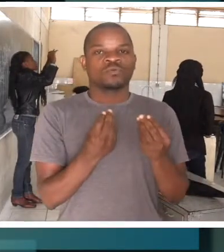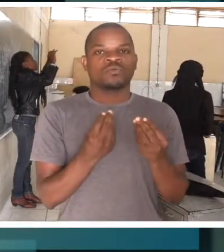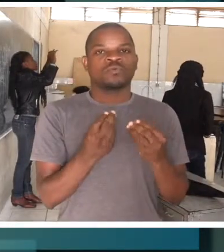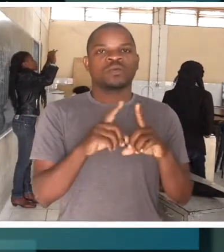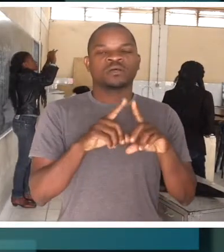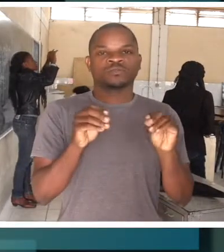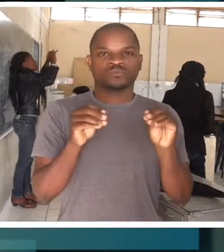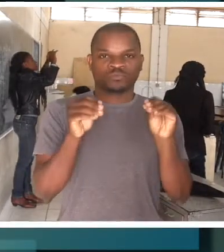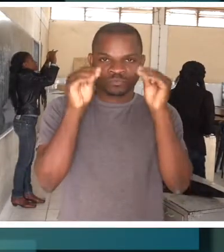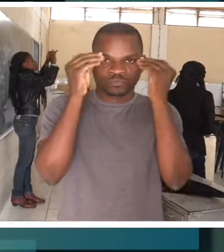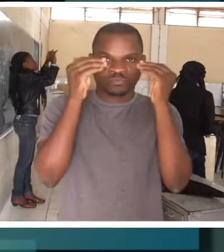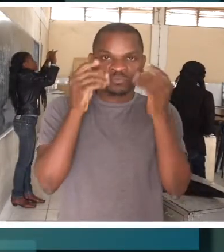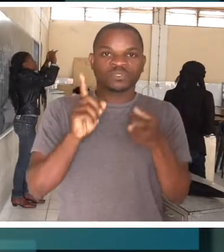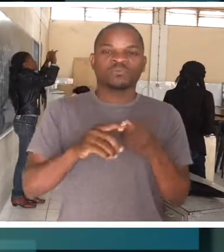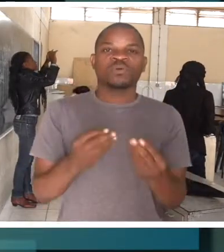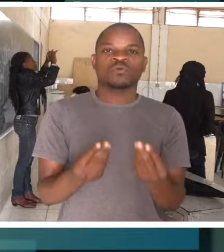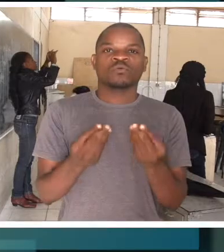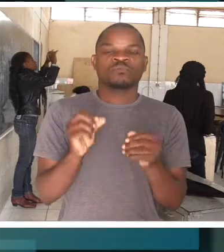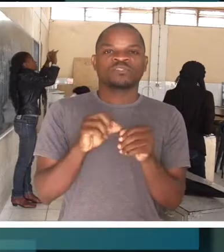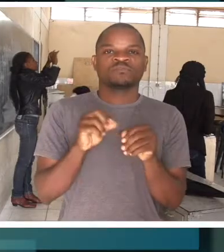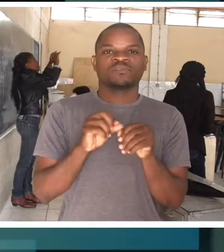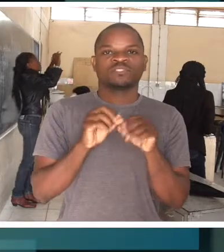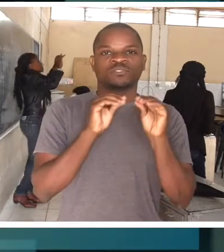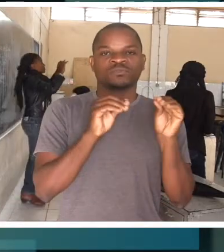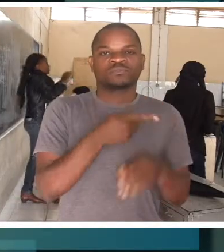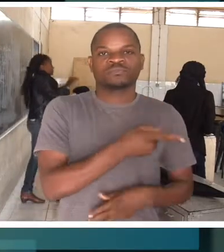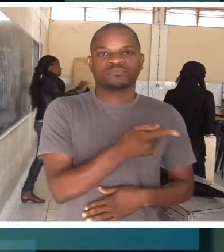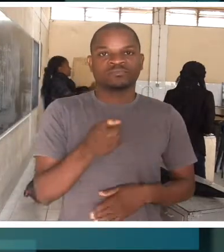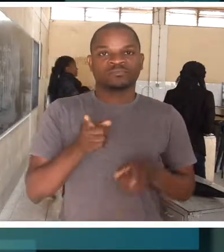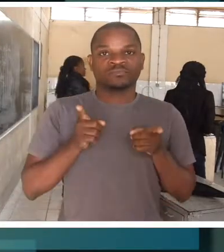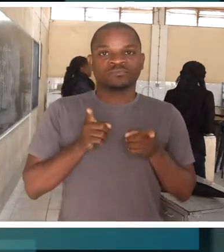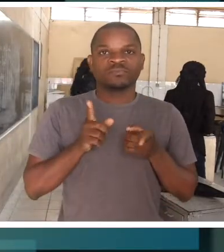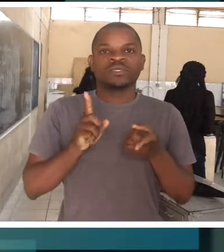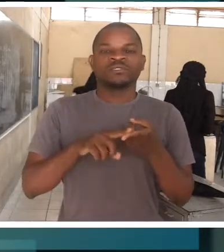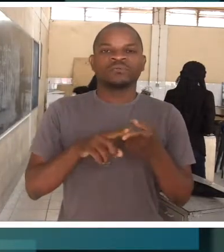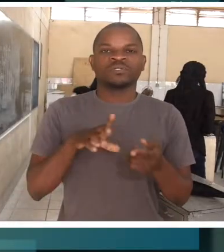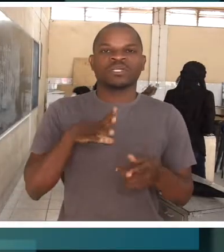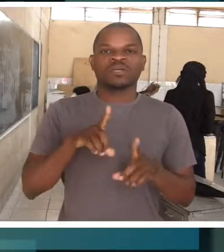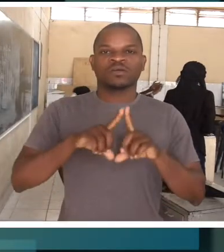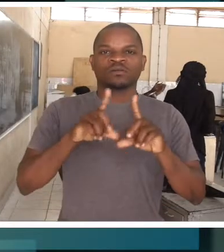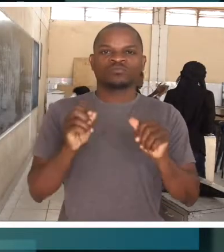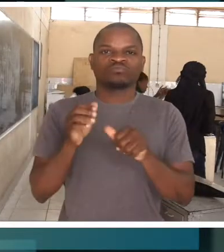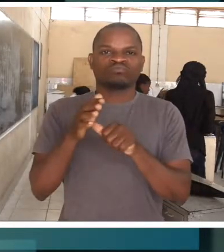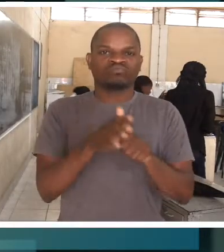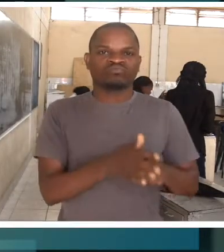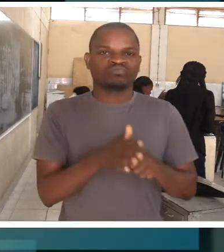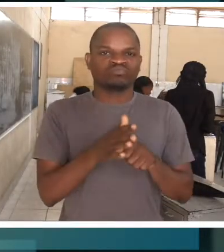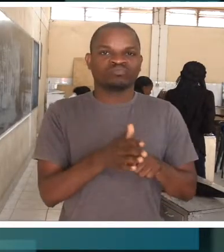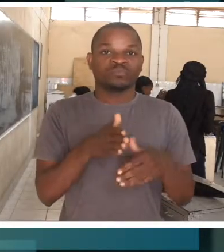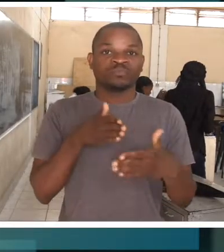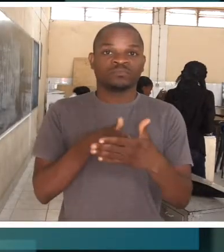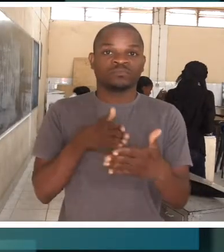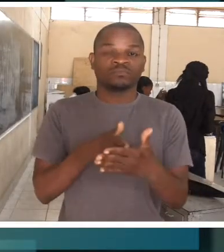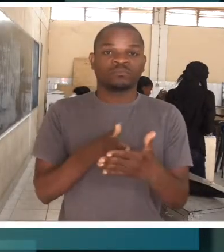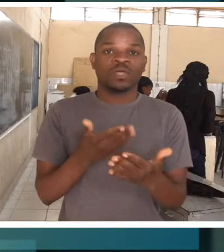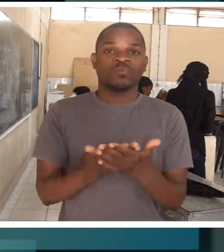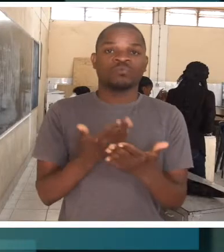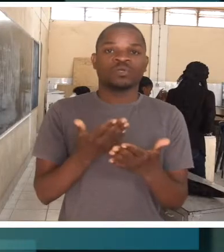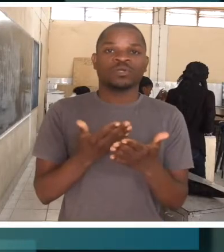vista neste quesito de educação? Como é feito o exercício de educação para a rapariga e também a restrição, porque